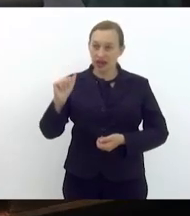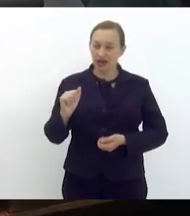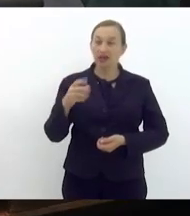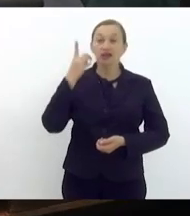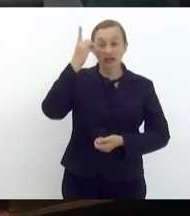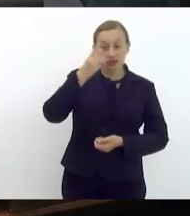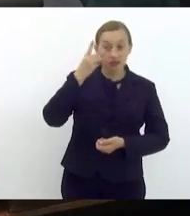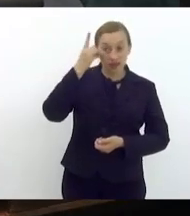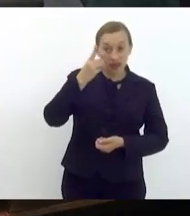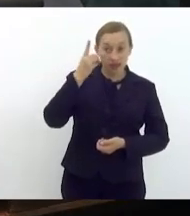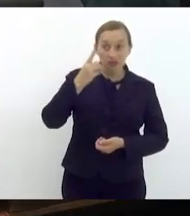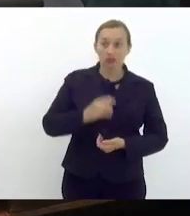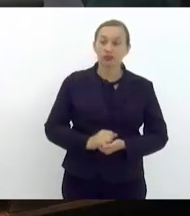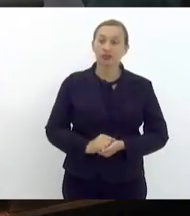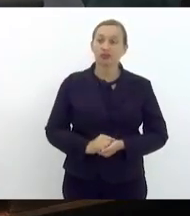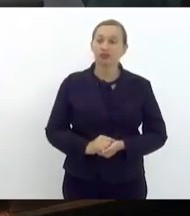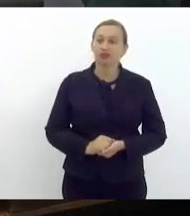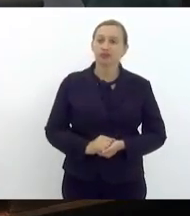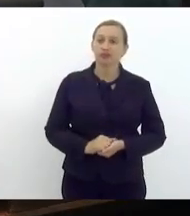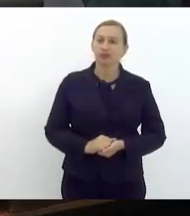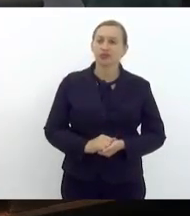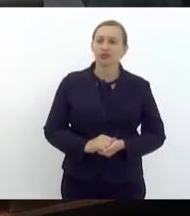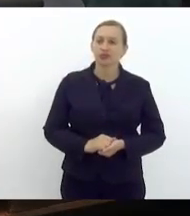Deputado Márcio Canella.